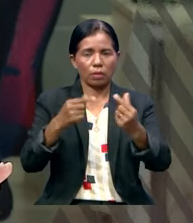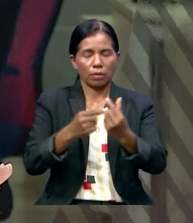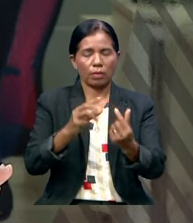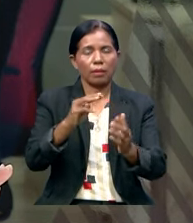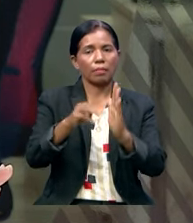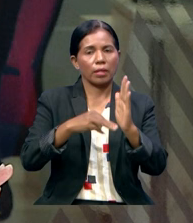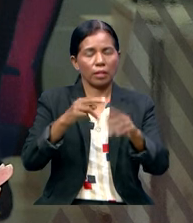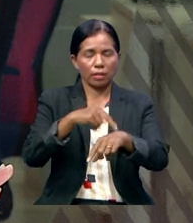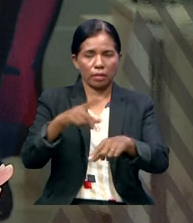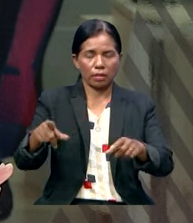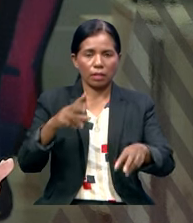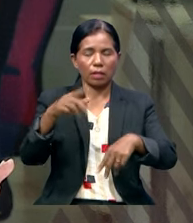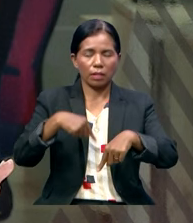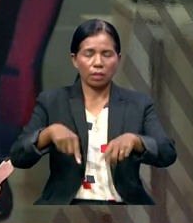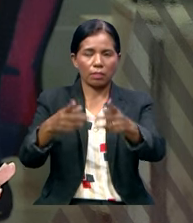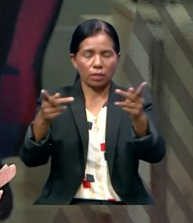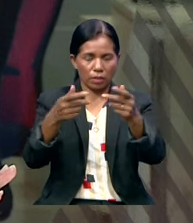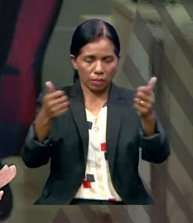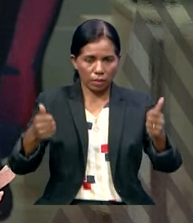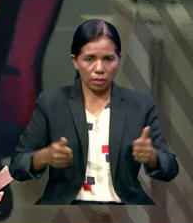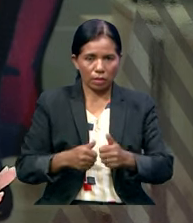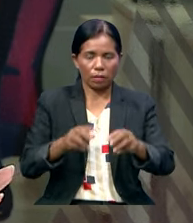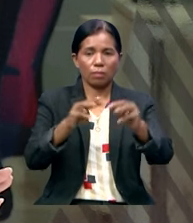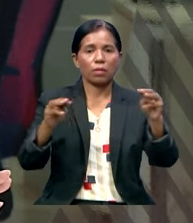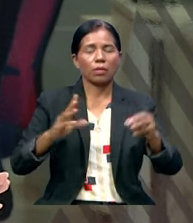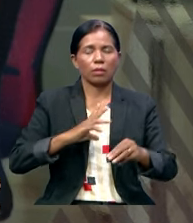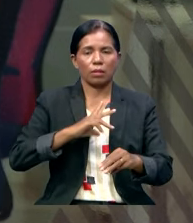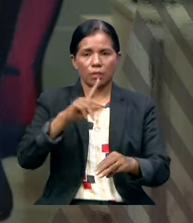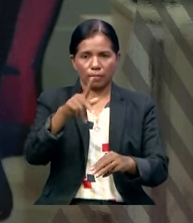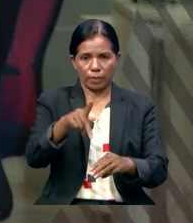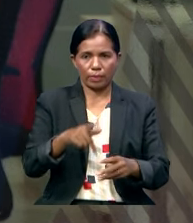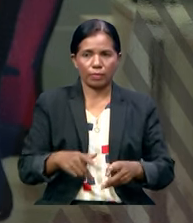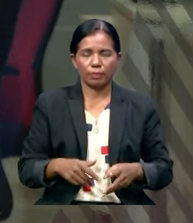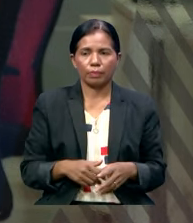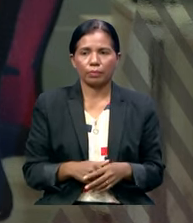Nacional, ralo passeio e posto administrativo total ao município Lauten.